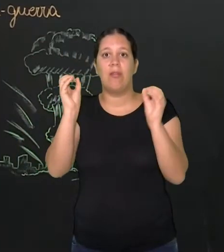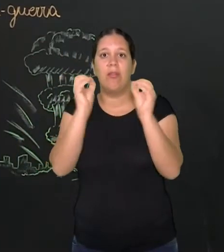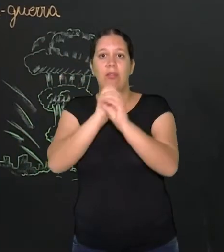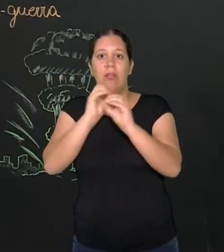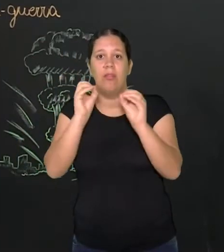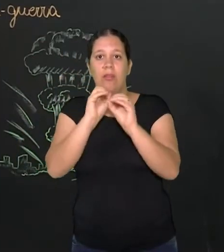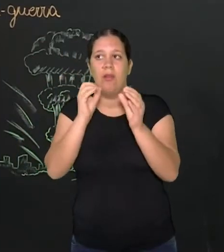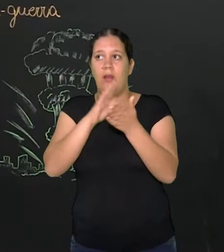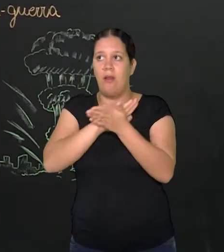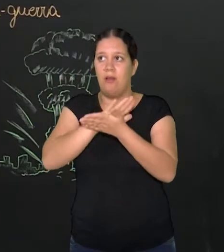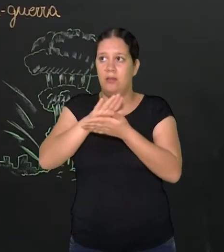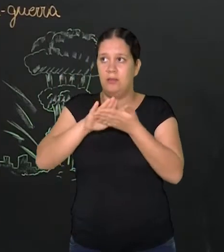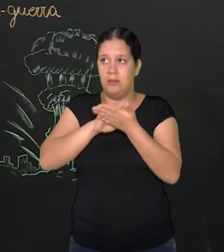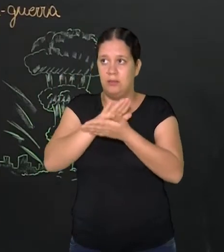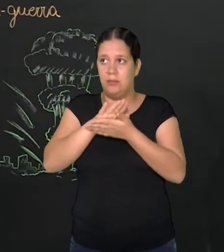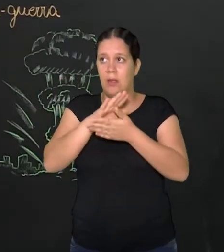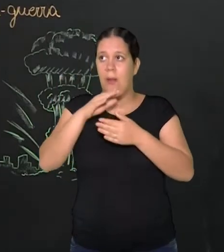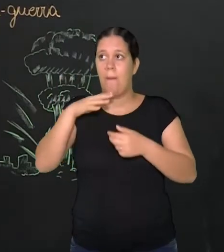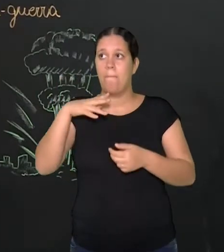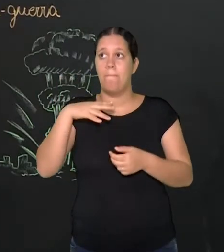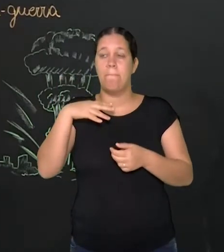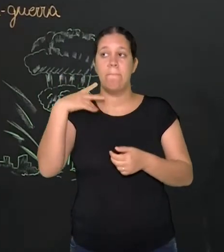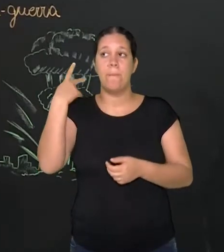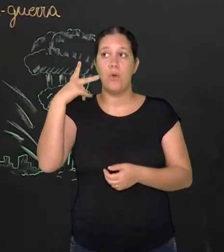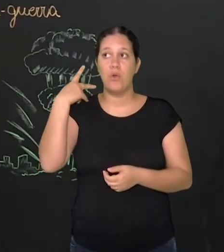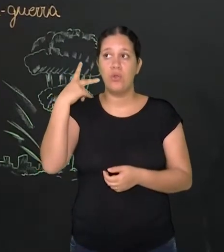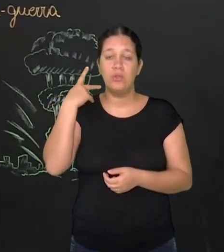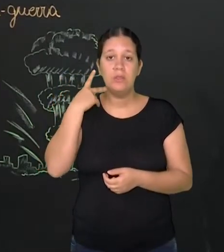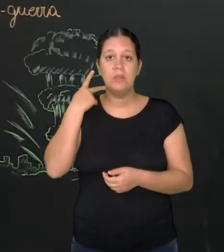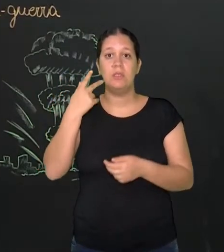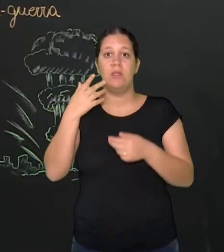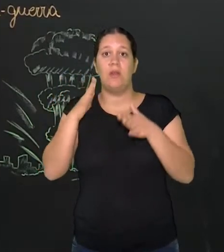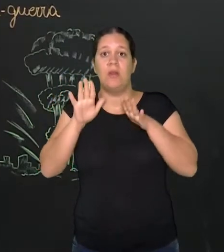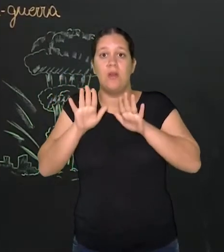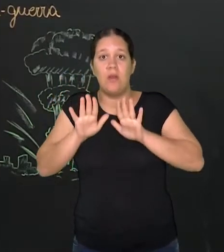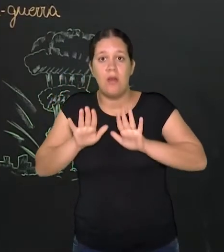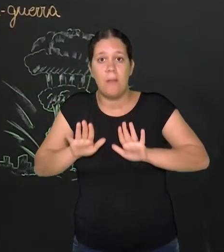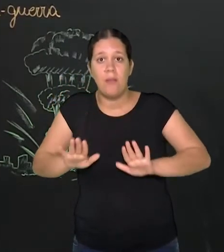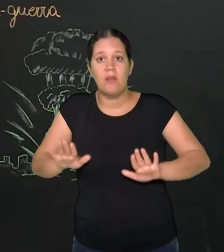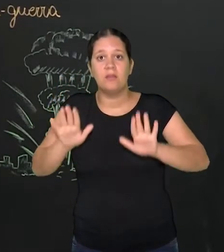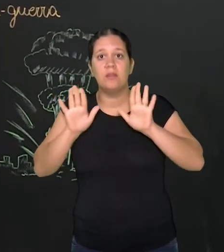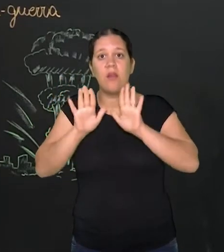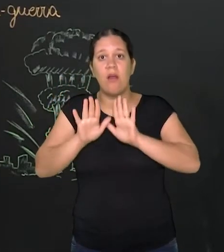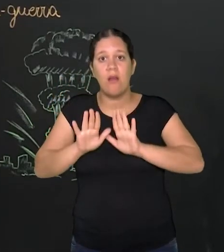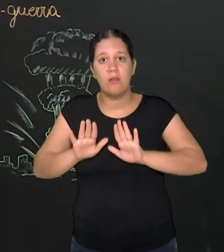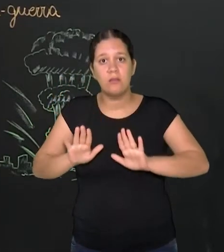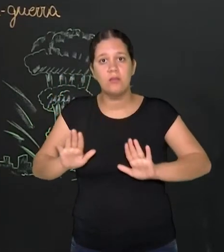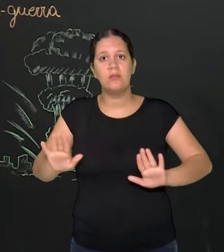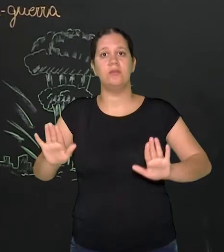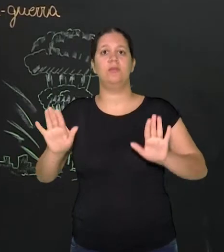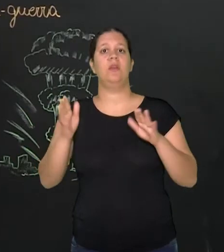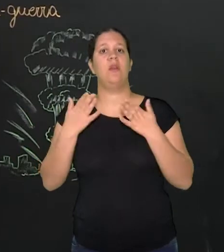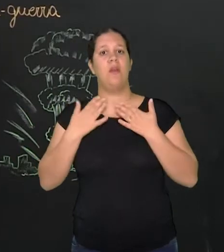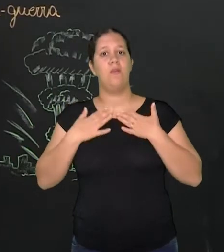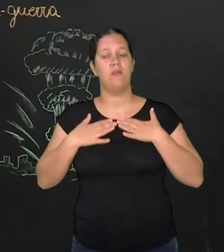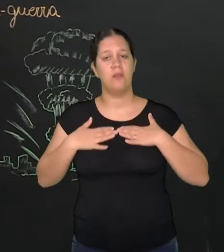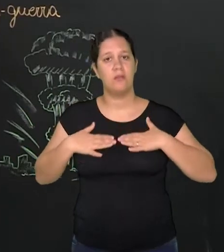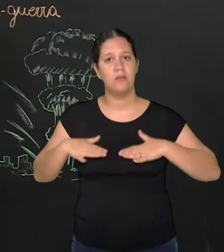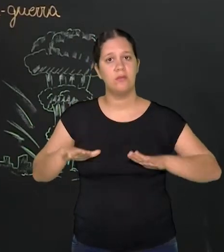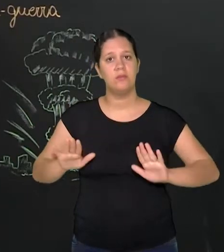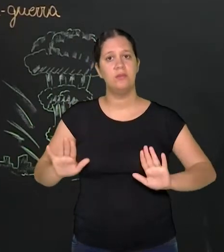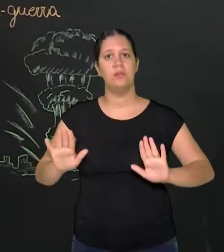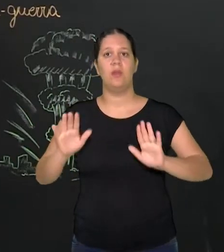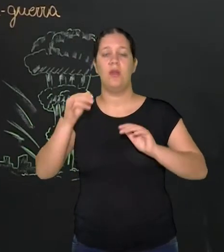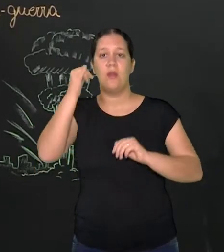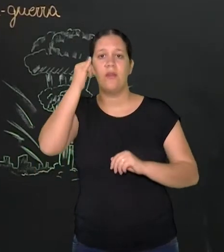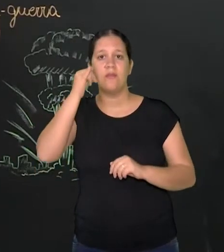nada fizeram. Foi a chamada política do apaziguamento. Apaziguar é botar panos quentes,